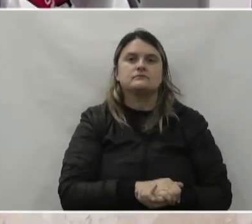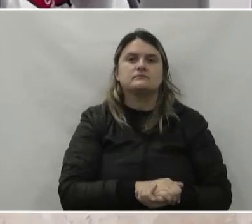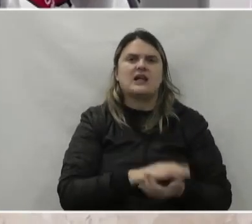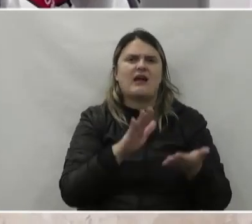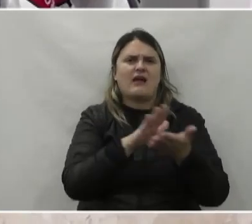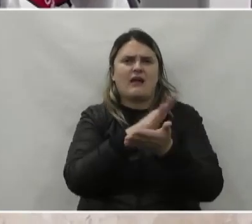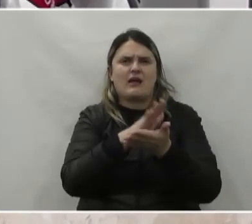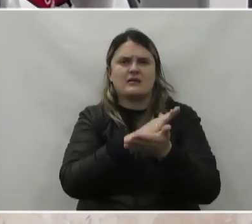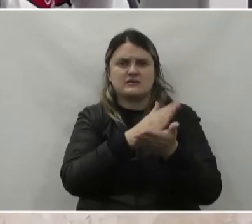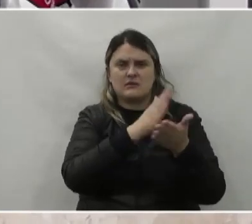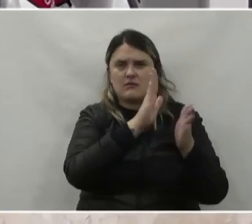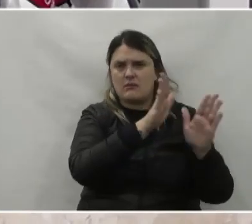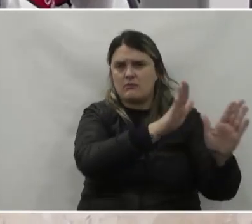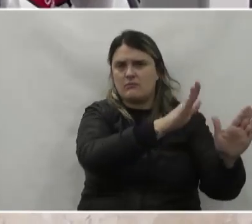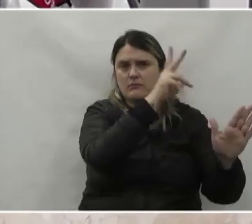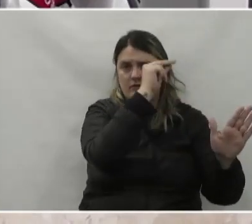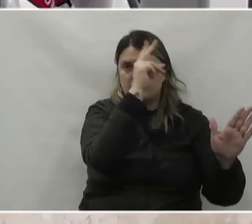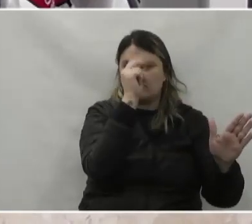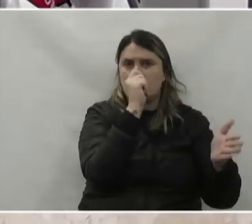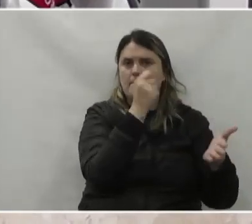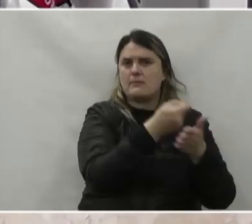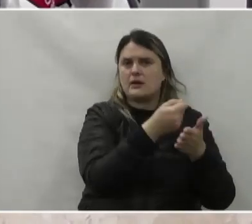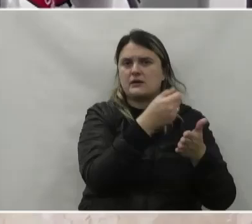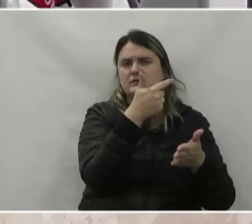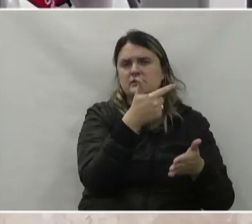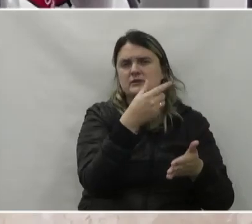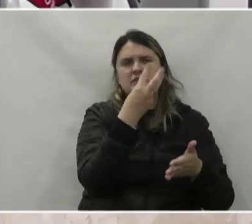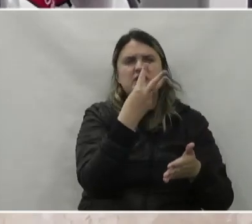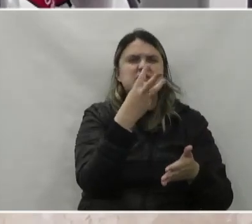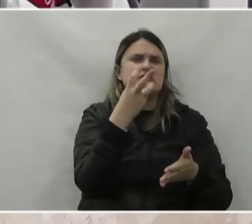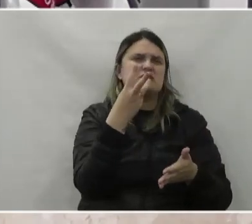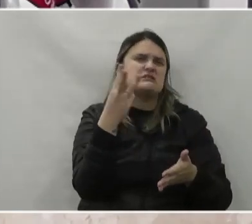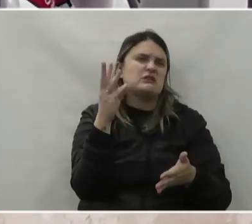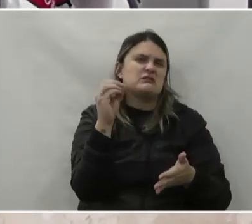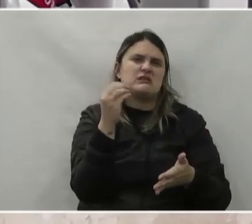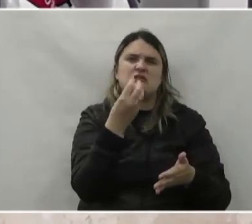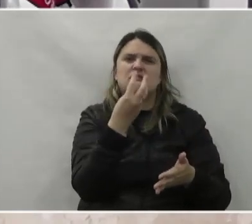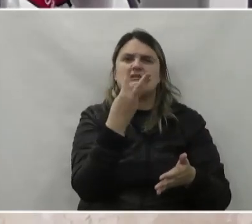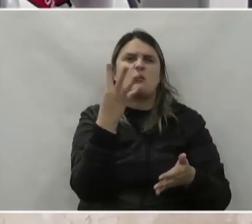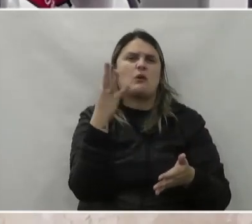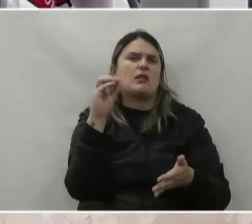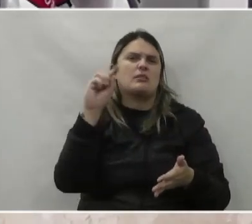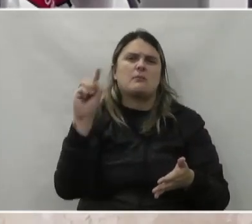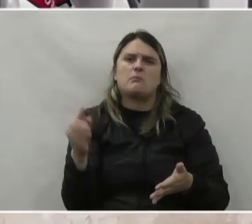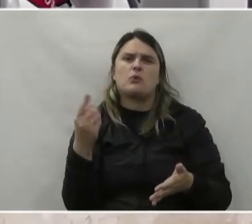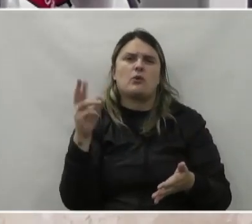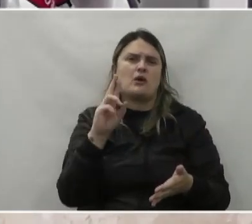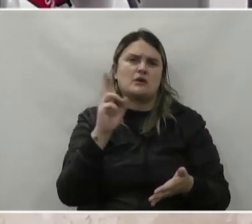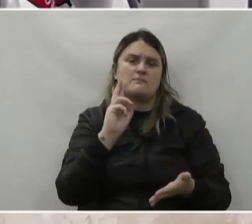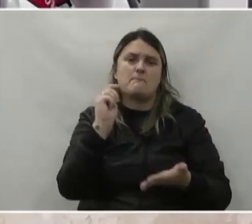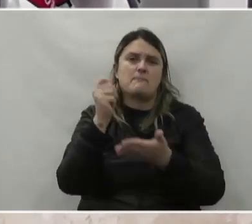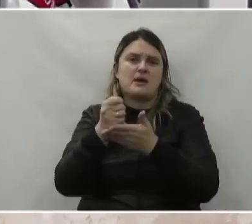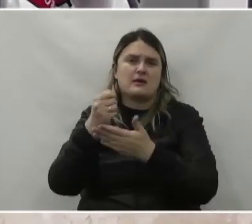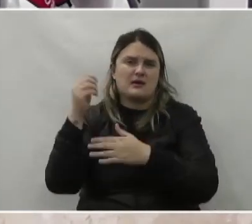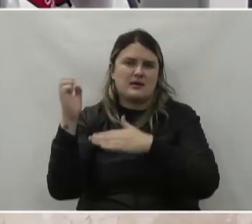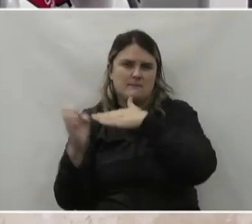da prefeitura. Hoje a prefeitura paga em torno de 330, 340 mil reais para a